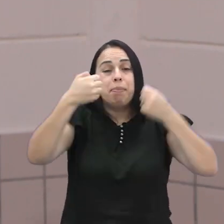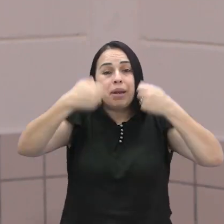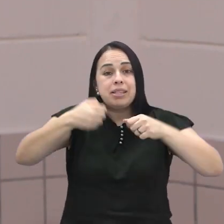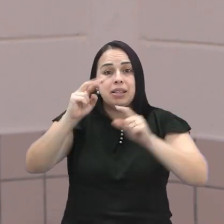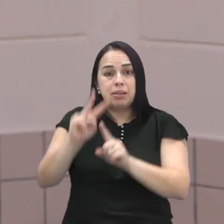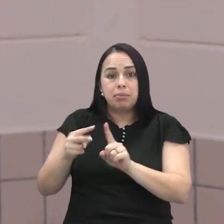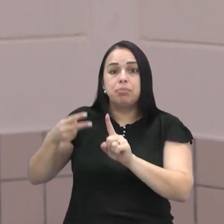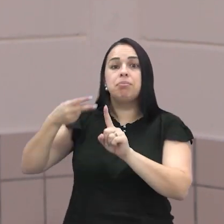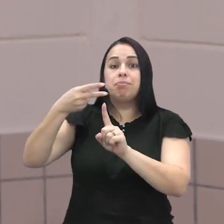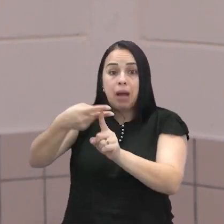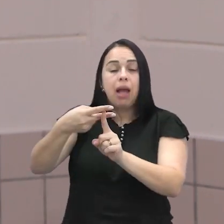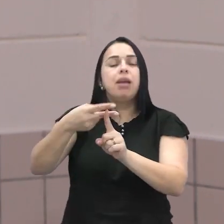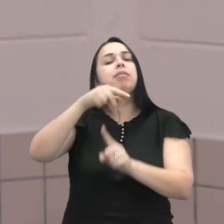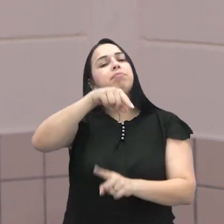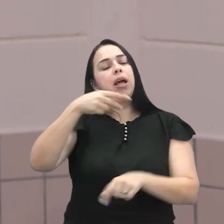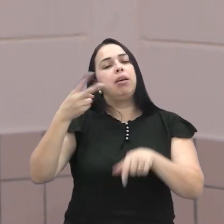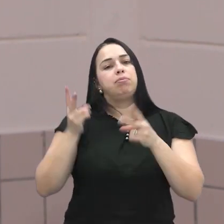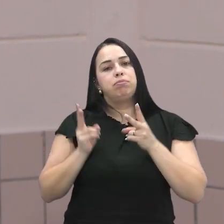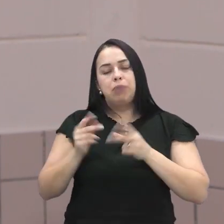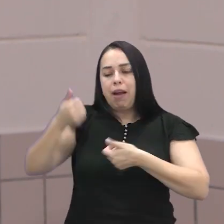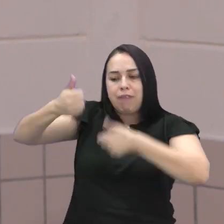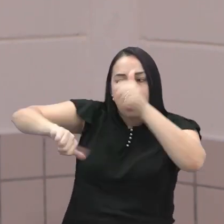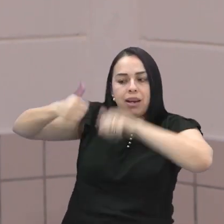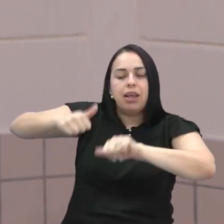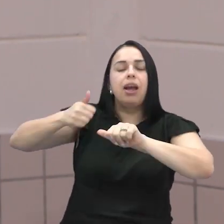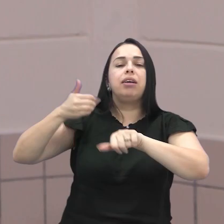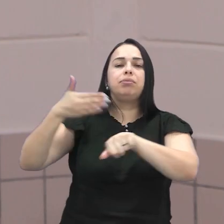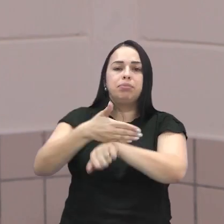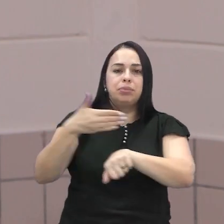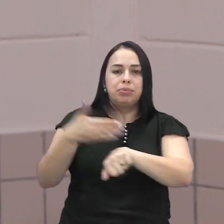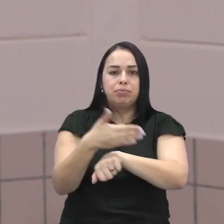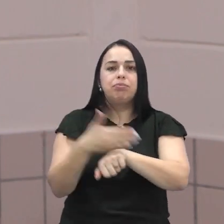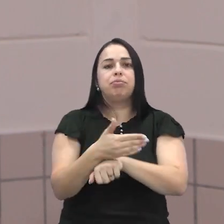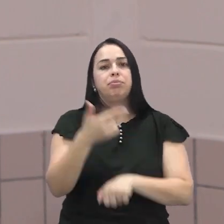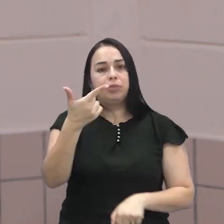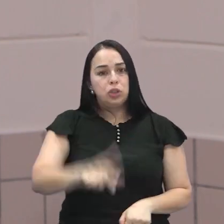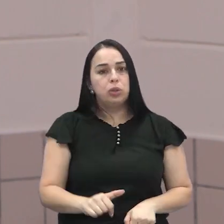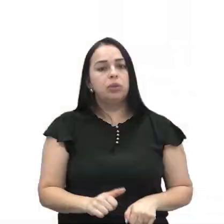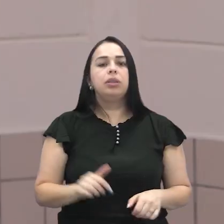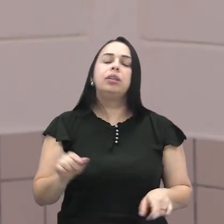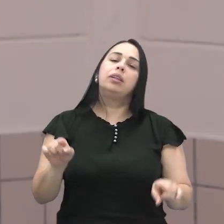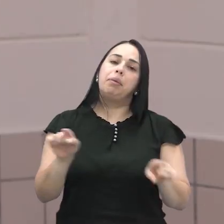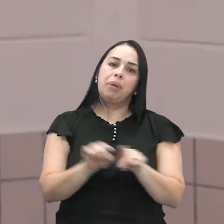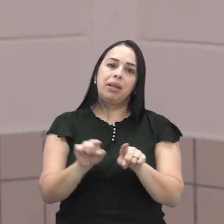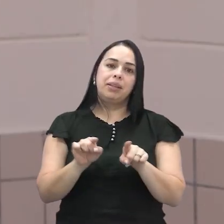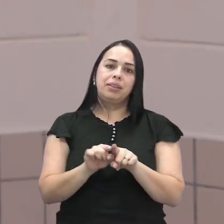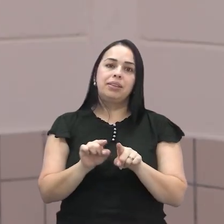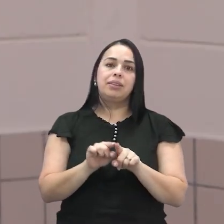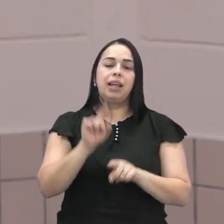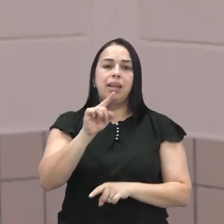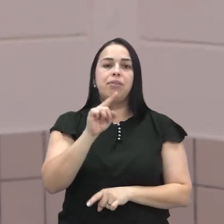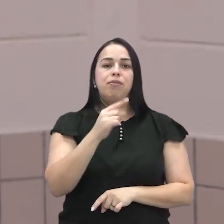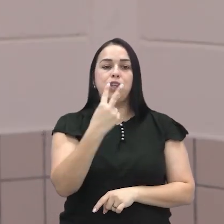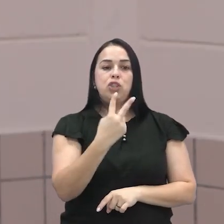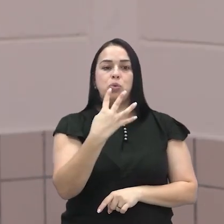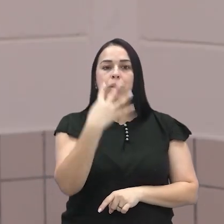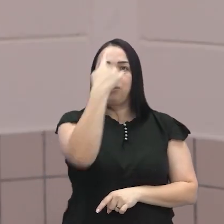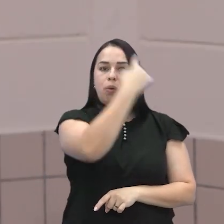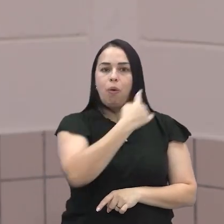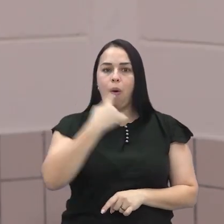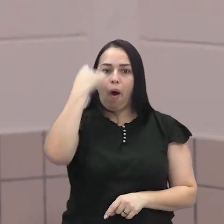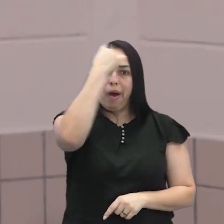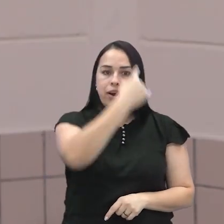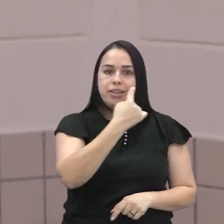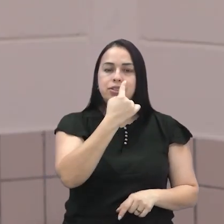houver necessidade, essa pessoa é avaliada para continuidade também e fazer encaminhamentos futuros. Além disso, também nós temos o plantão